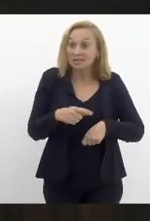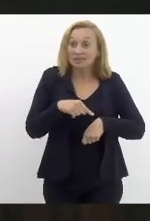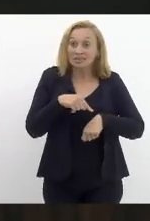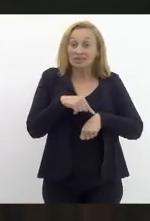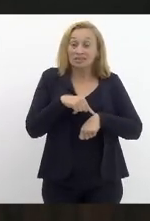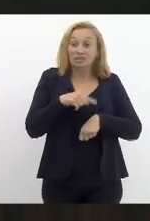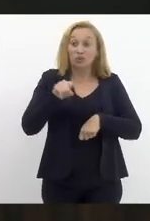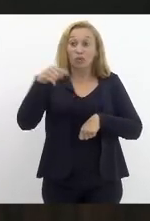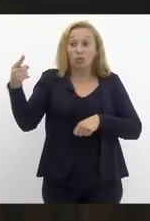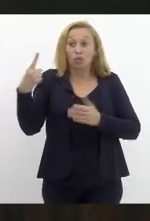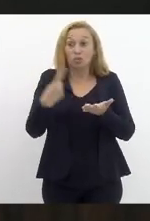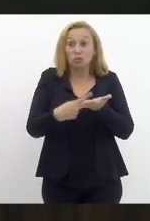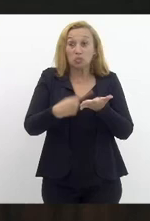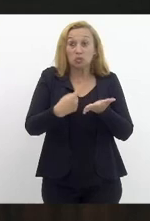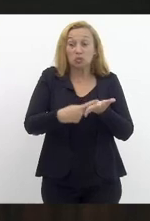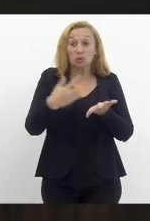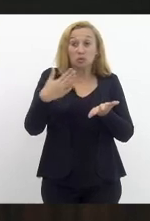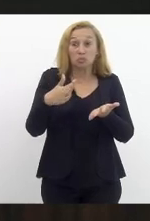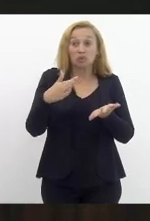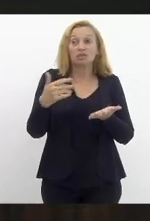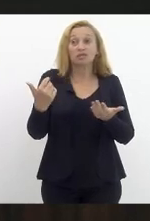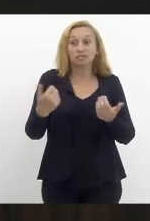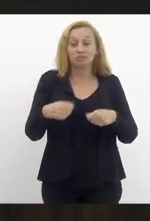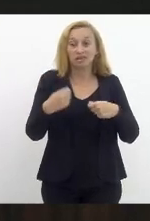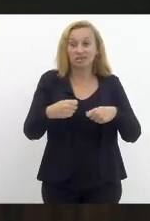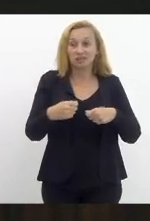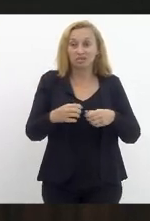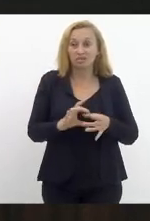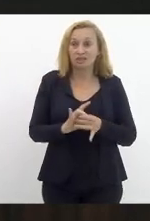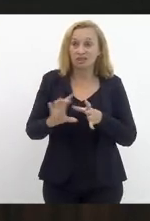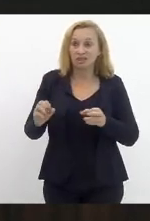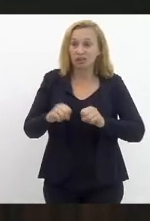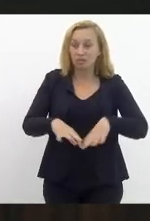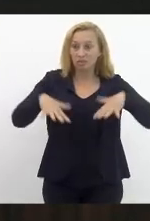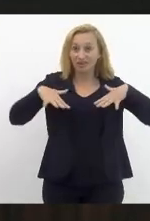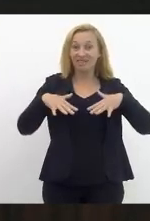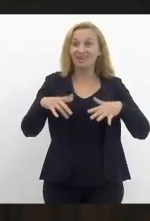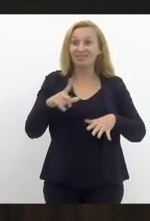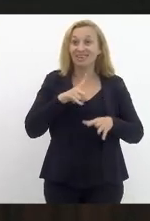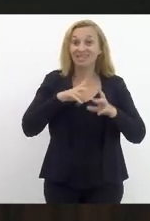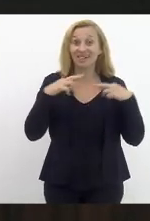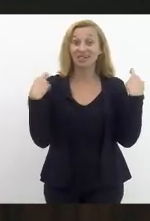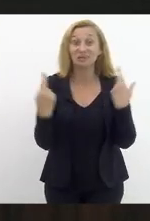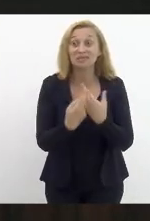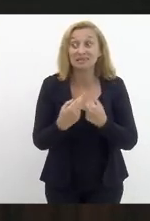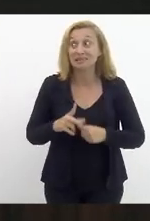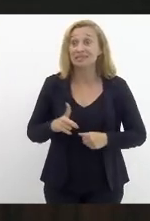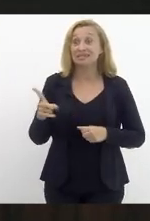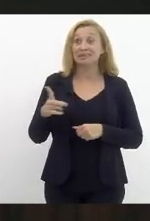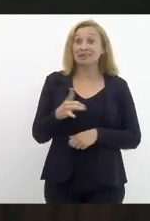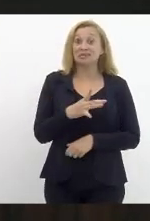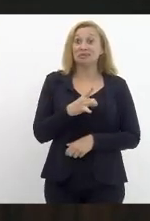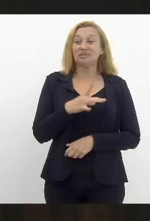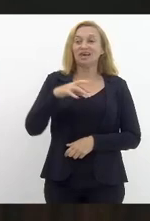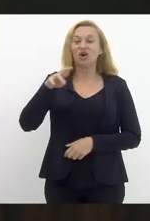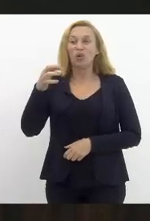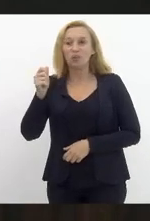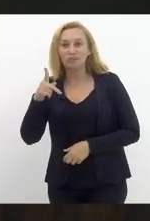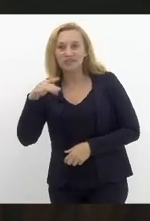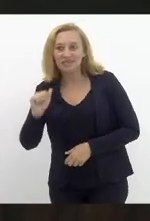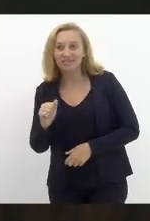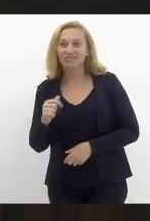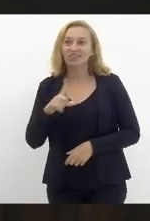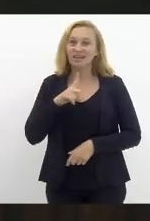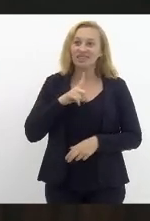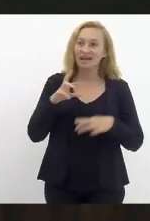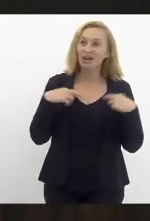outros compromissos nos chamam, e a gente tem que entregar o plenário, porque vai ter... com medo da necrópsia. Vai ter audiência